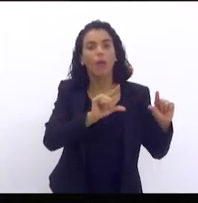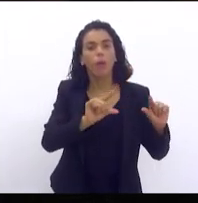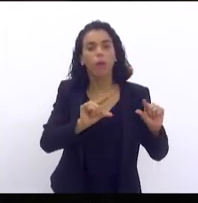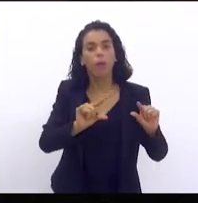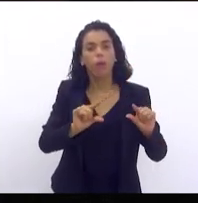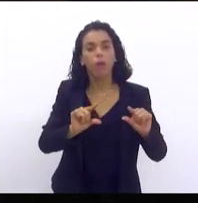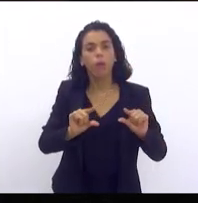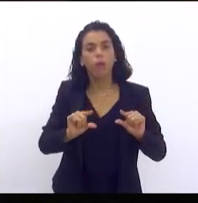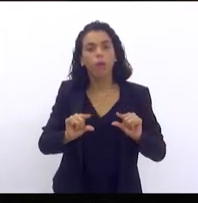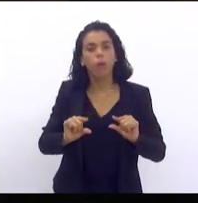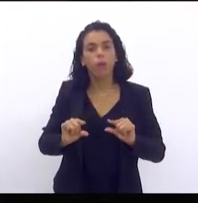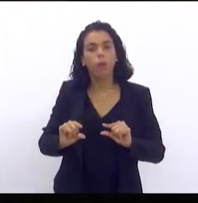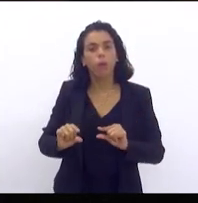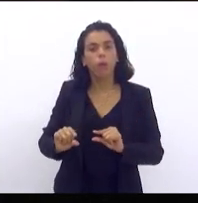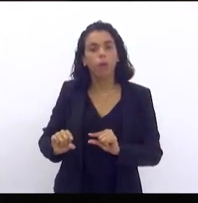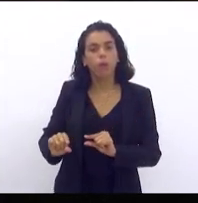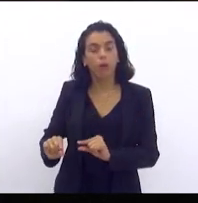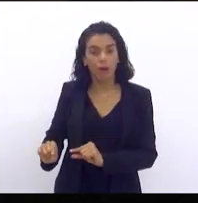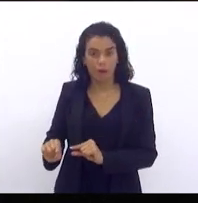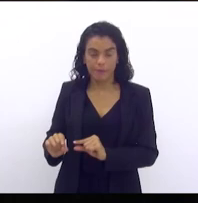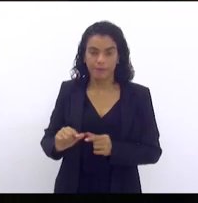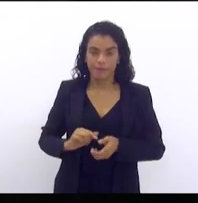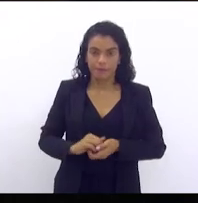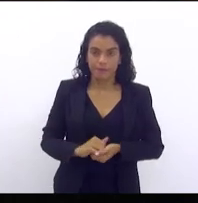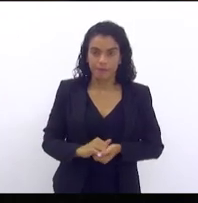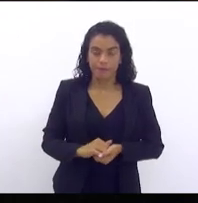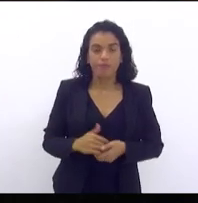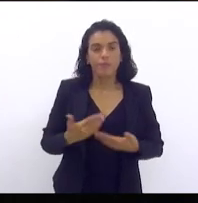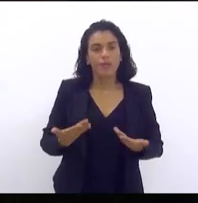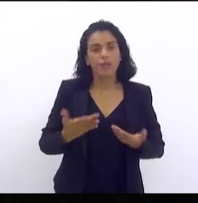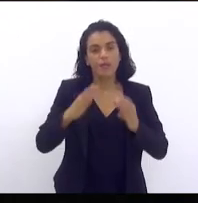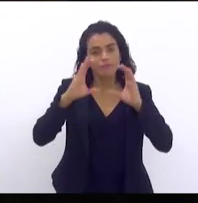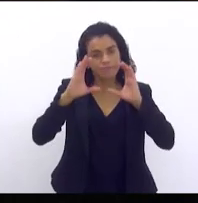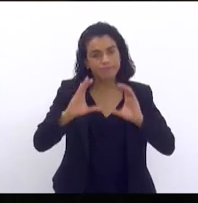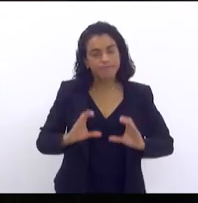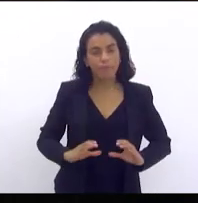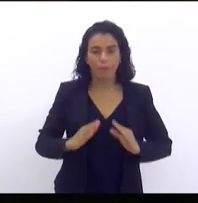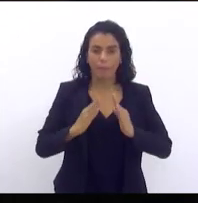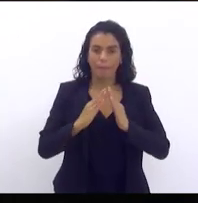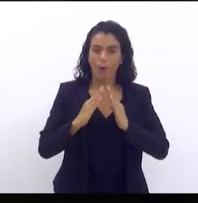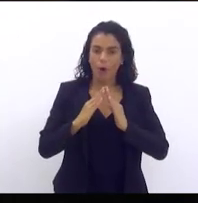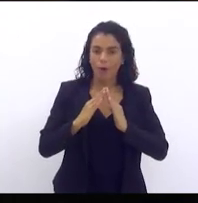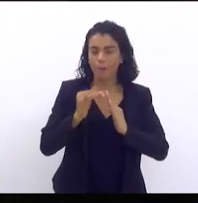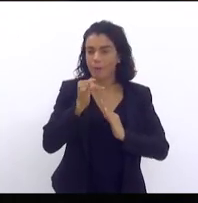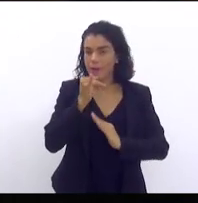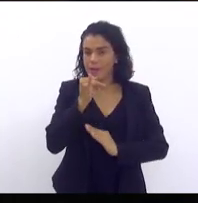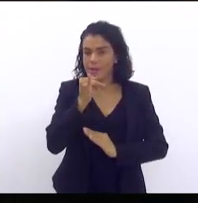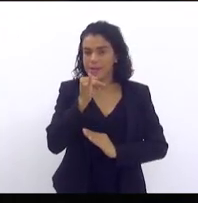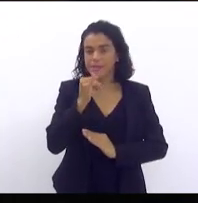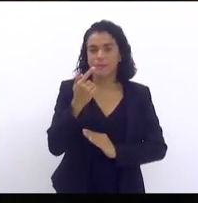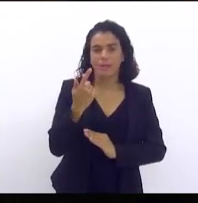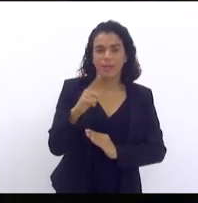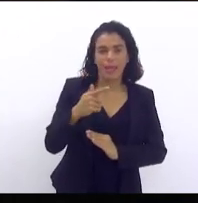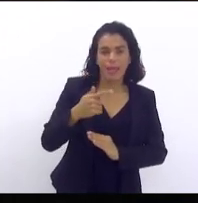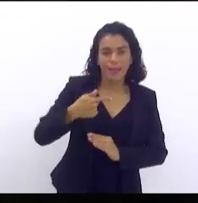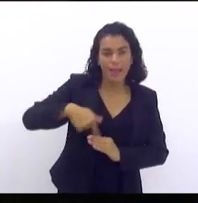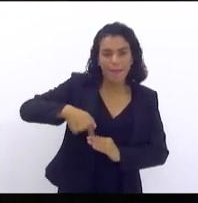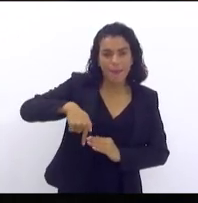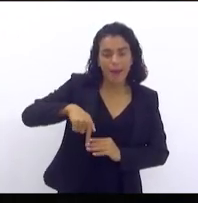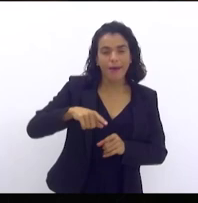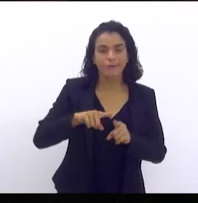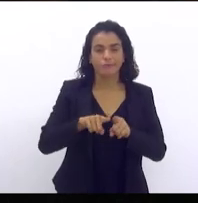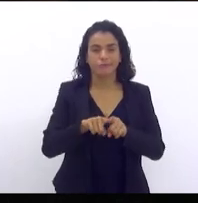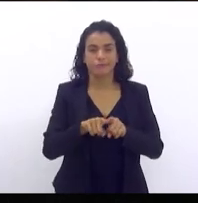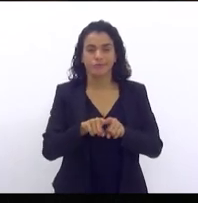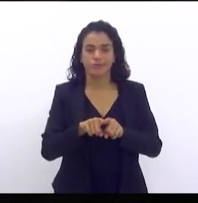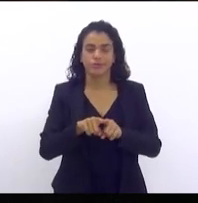essa perda foi muito grande. E o cidadão que mora Queimados, Japeri, Nova